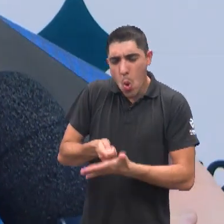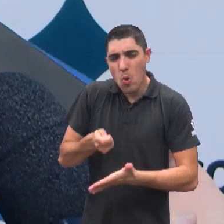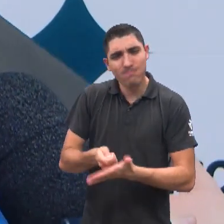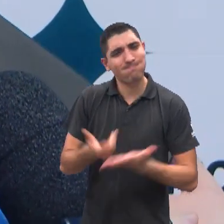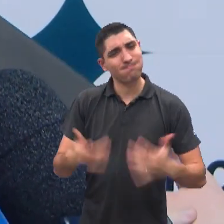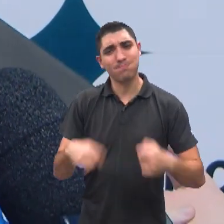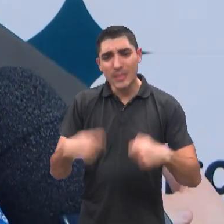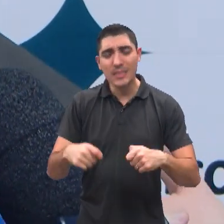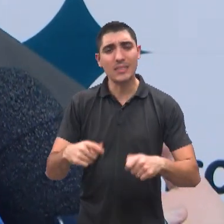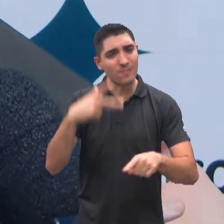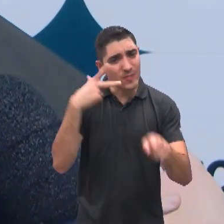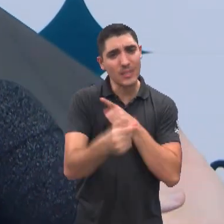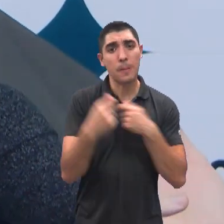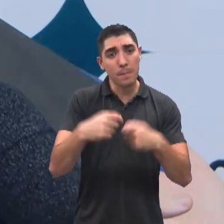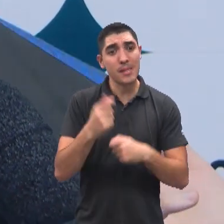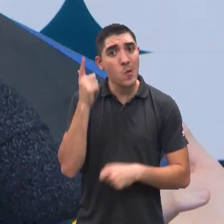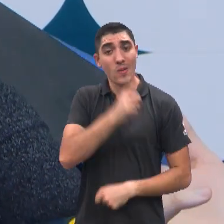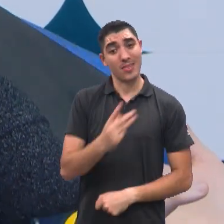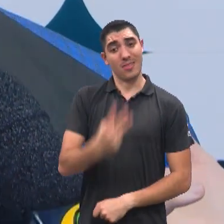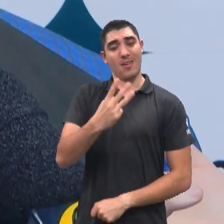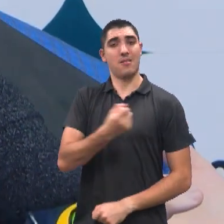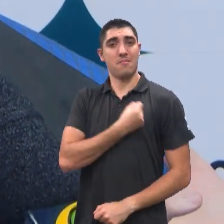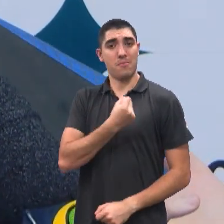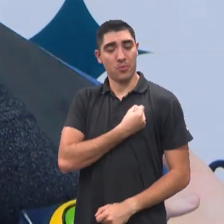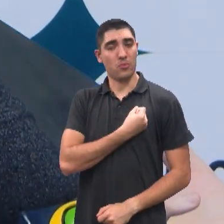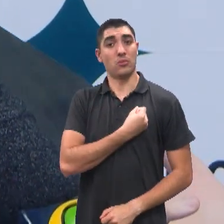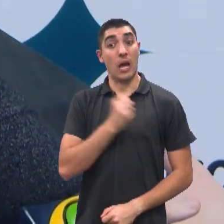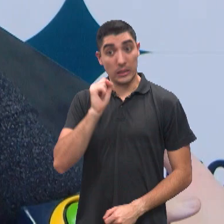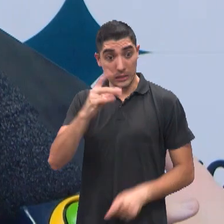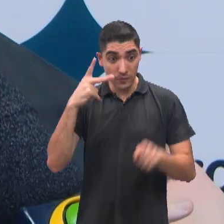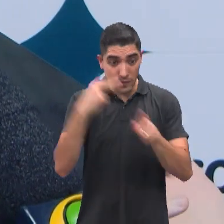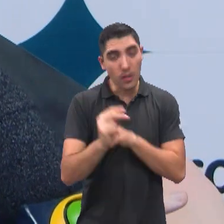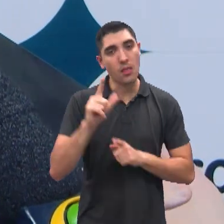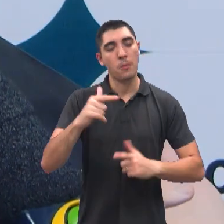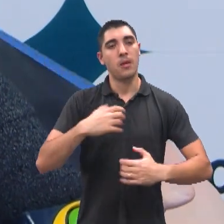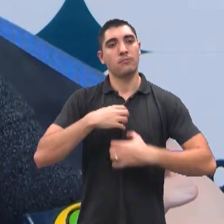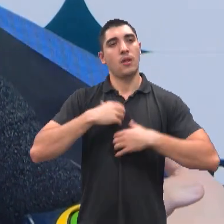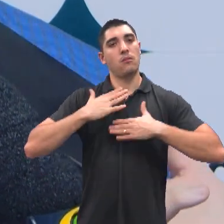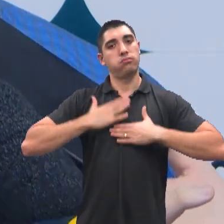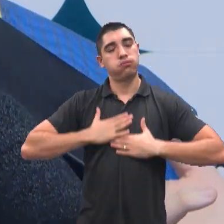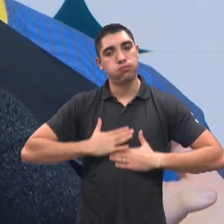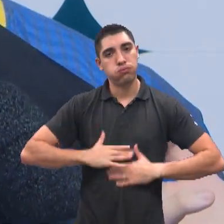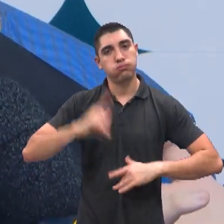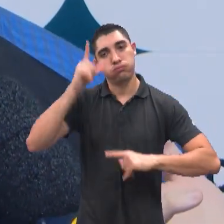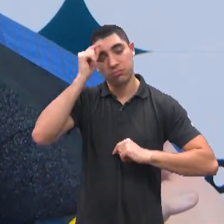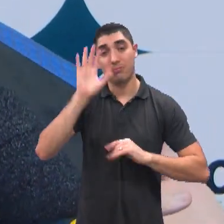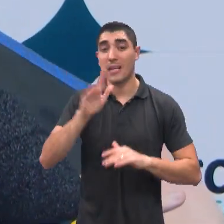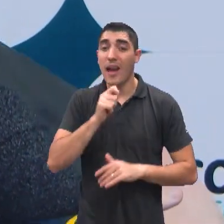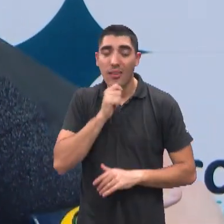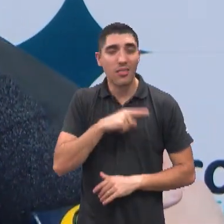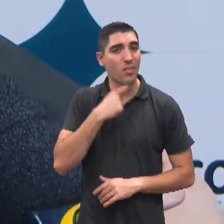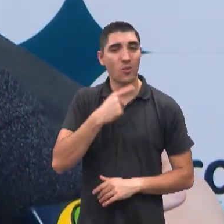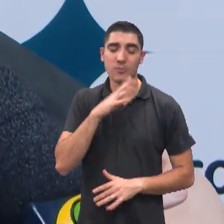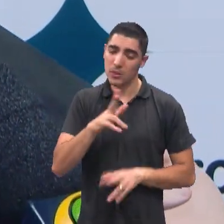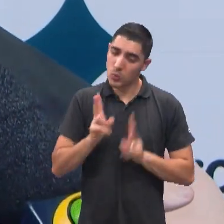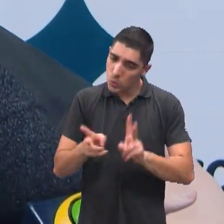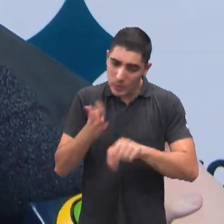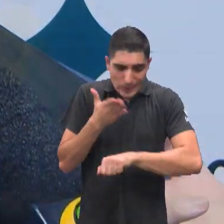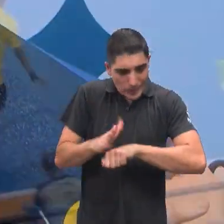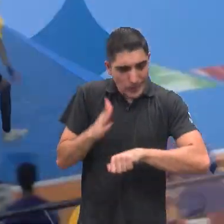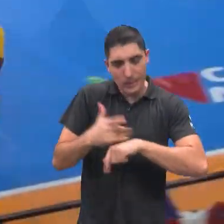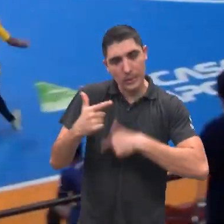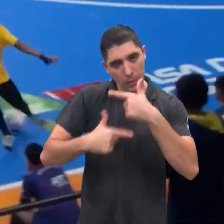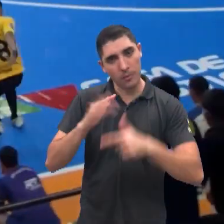vitória, para dar um pouco a aliviada, né? Uma tranquilizada no clima, né? Do trabalho mesmo. E é isso, trabalhar, mano. Trabalhar que vai dar